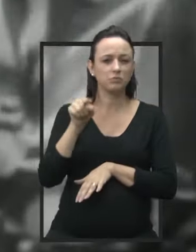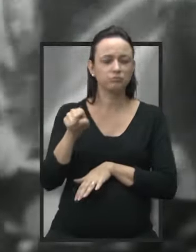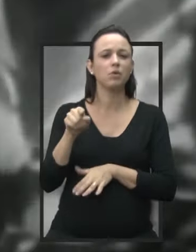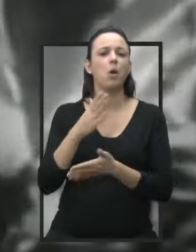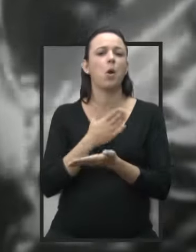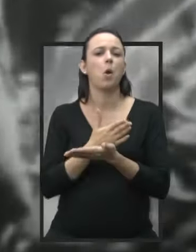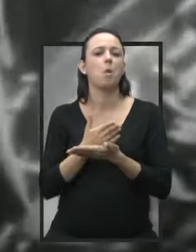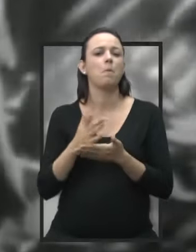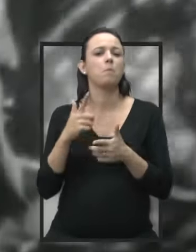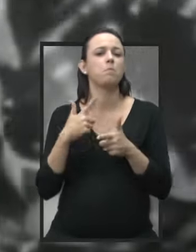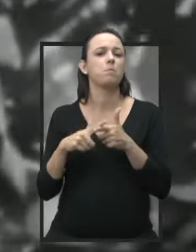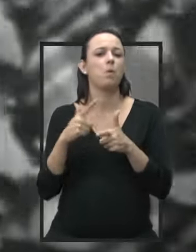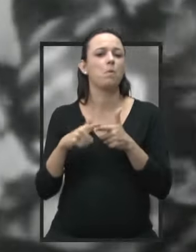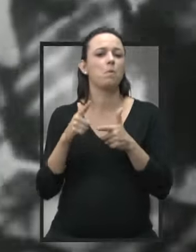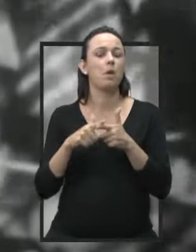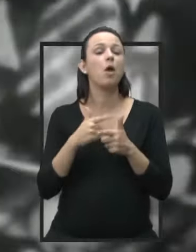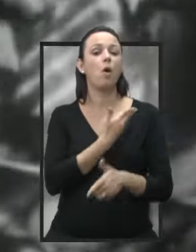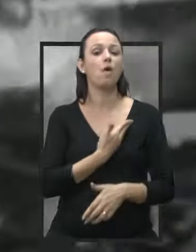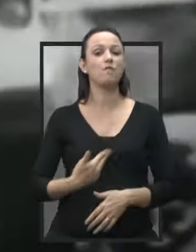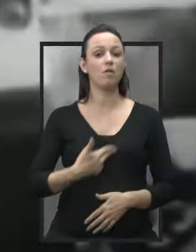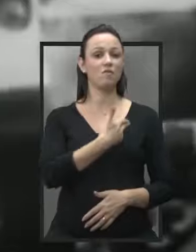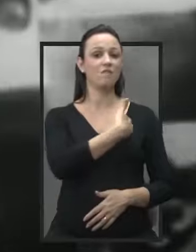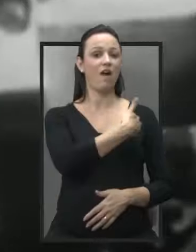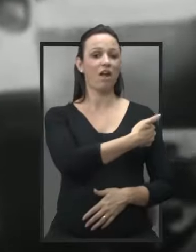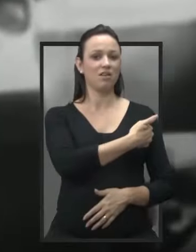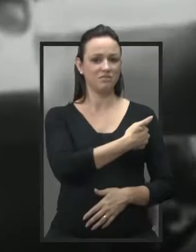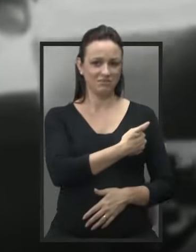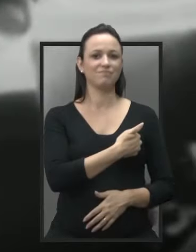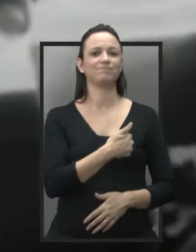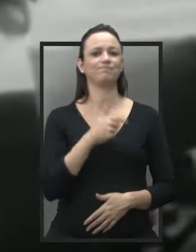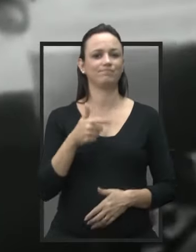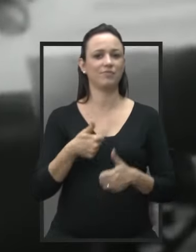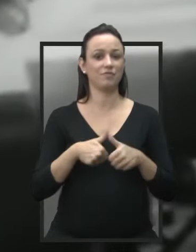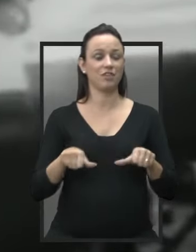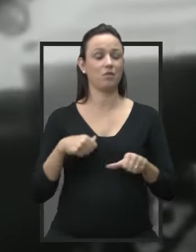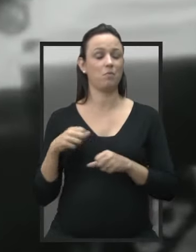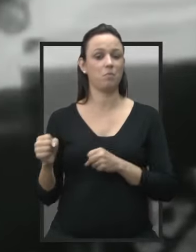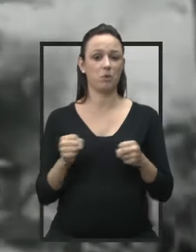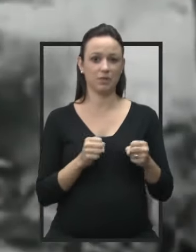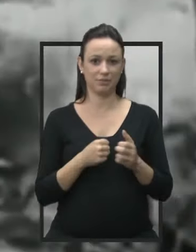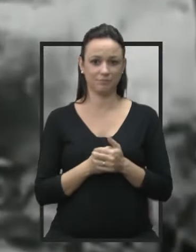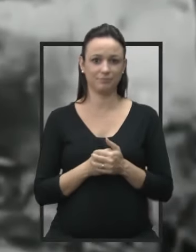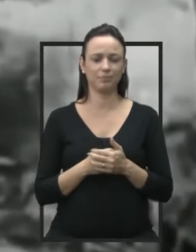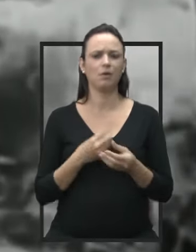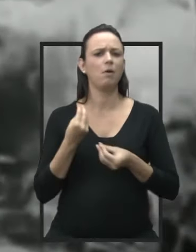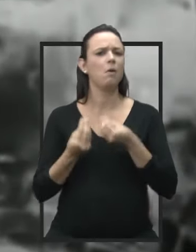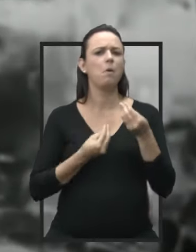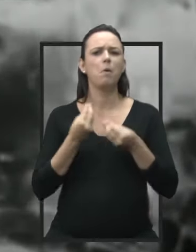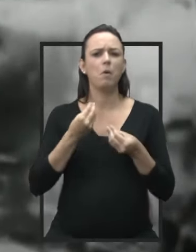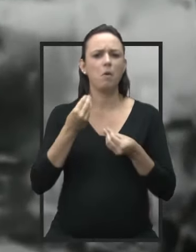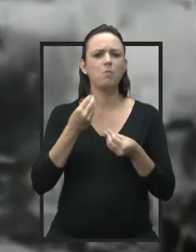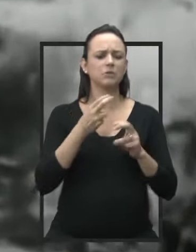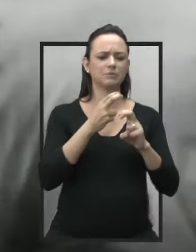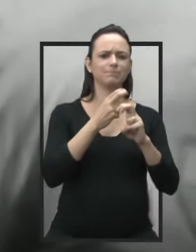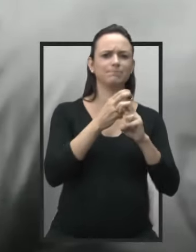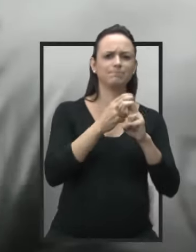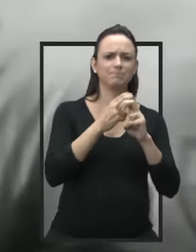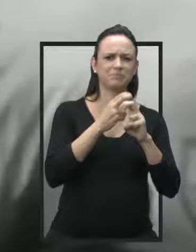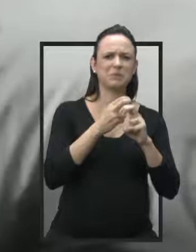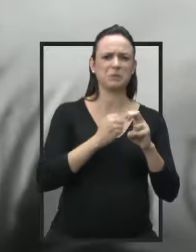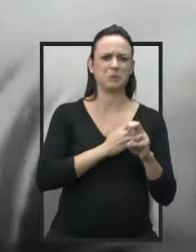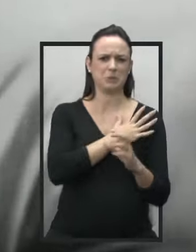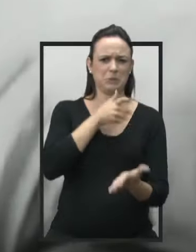europeias começam a trazer problemas para o governo Vargas, que permanece no poder. Afinal, como combater